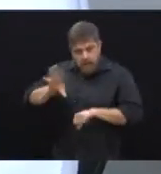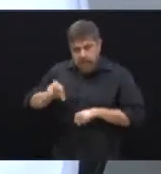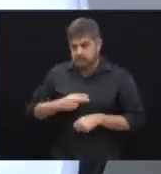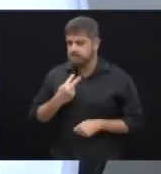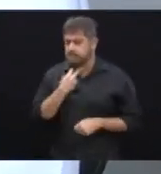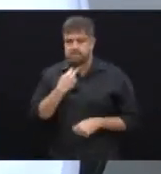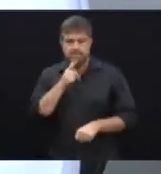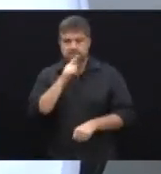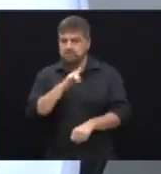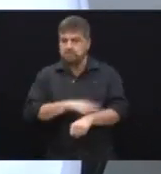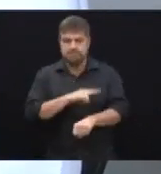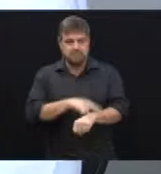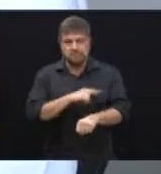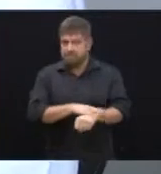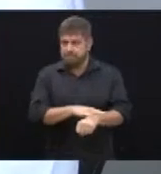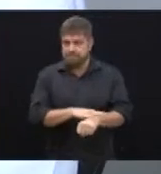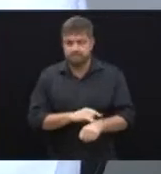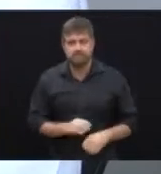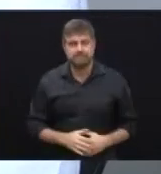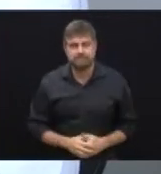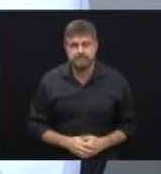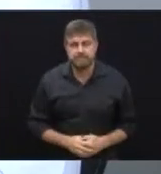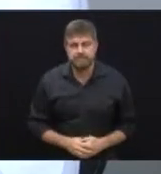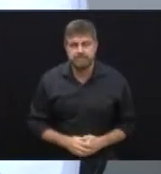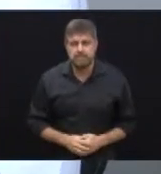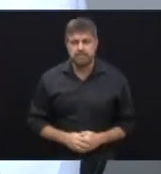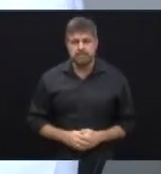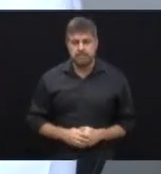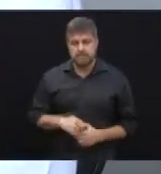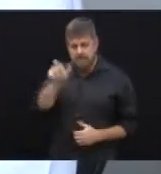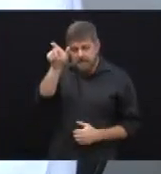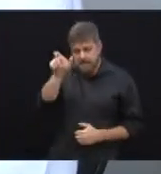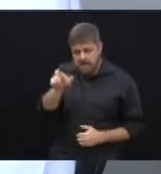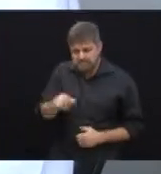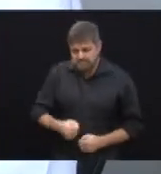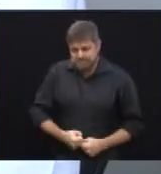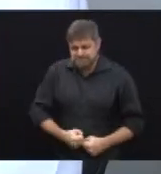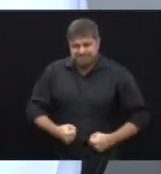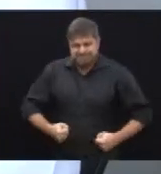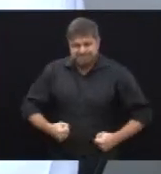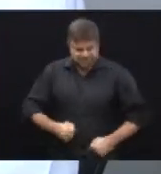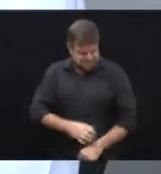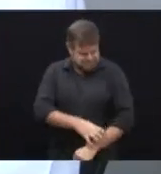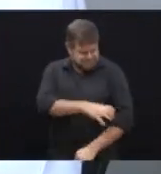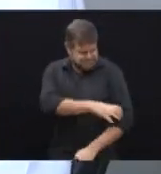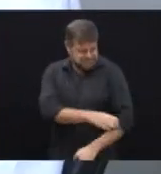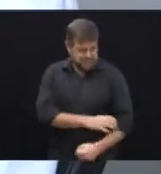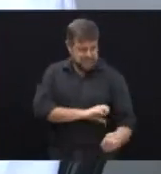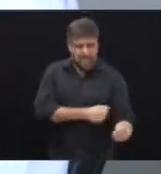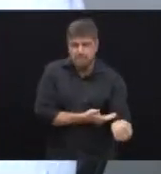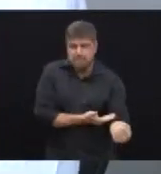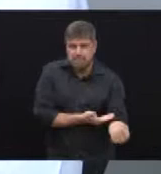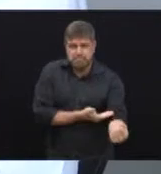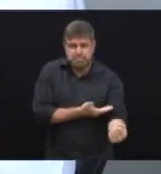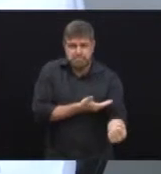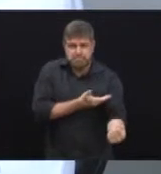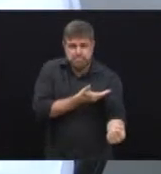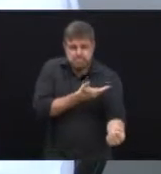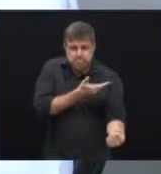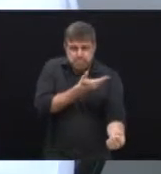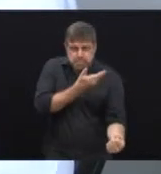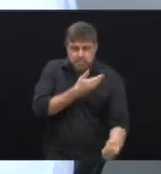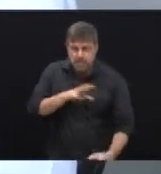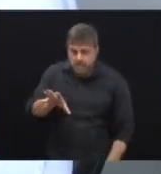vai ficar impossibilitado, não vai conseguir sair. Então isso vai a pessoa inchar, vai dar hipertensão, vai